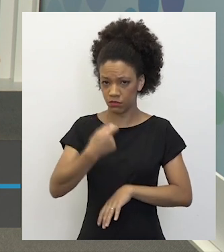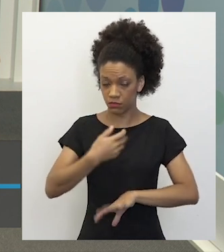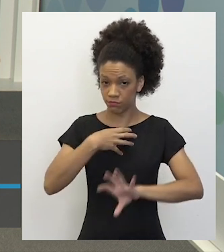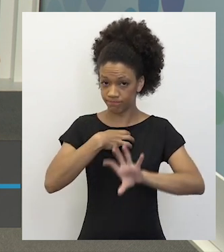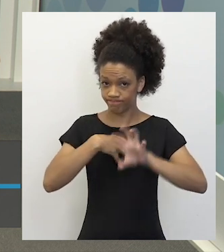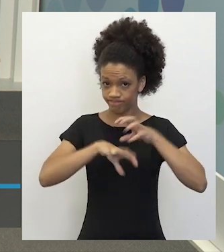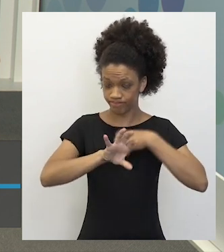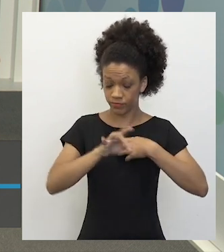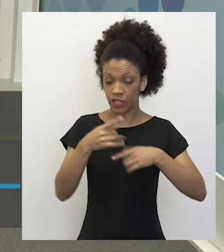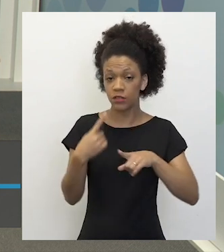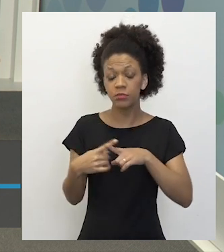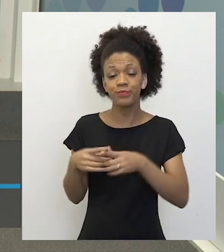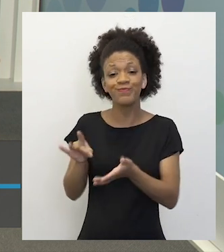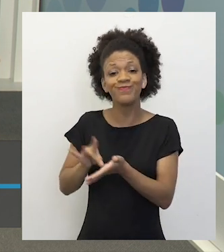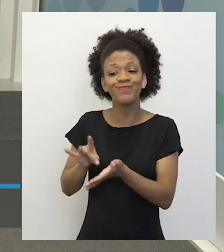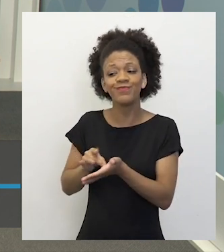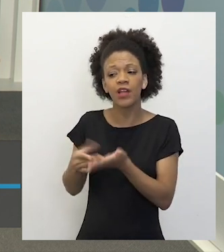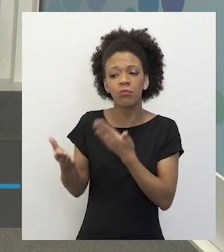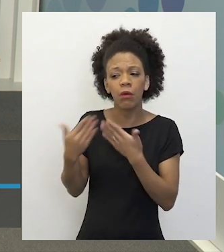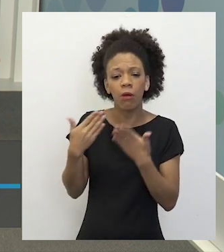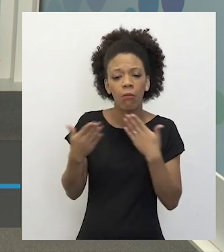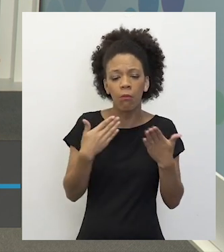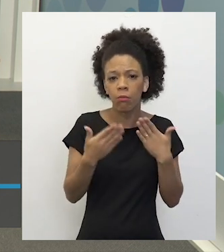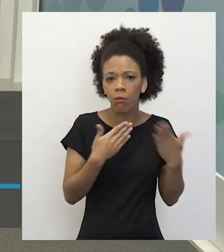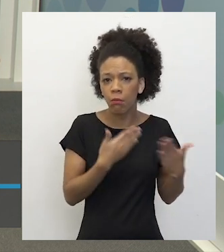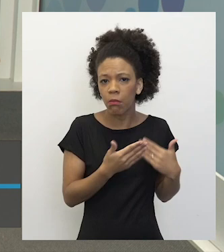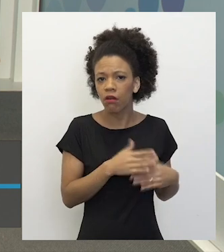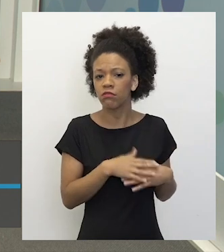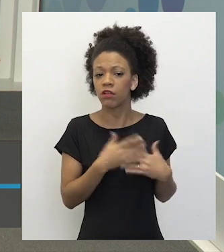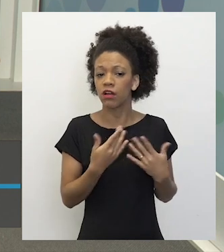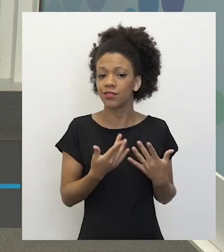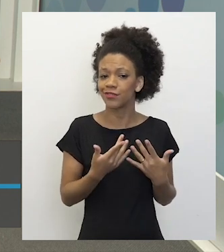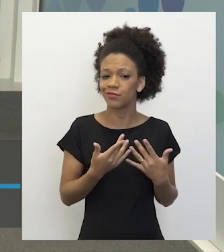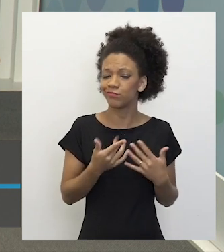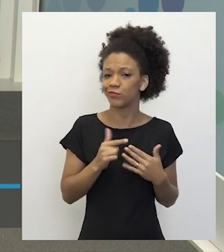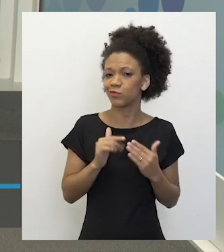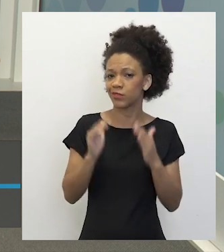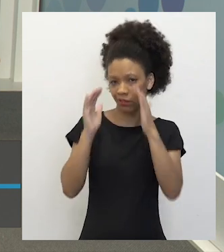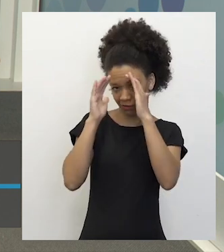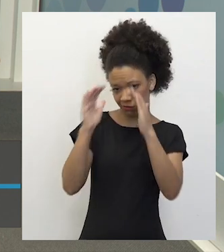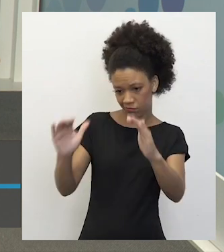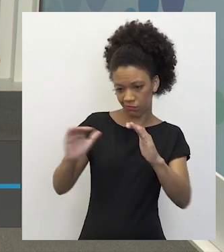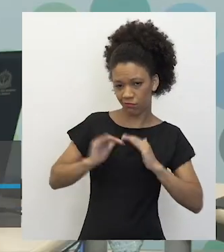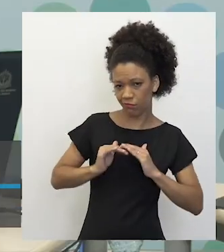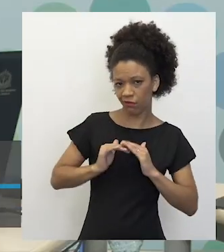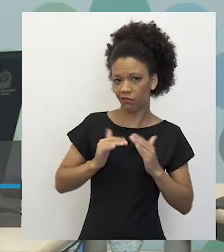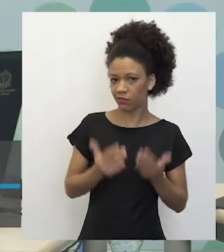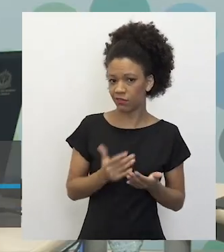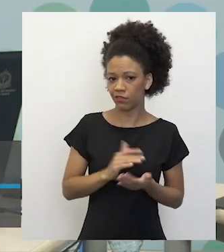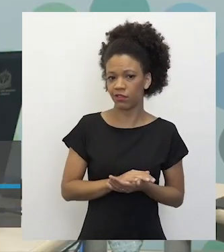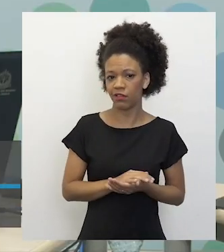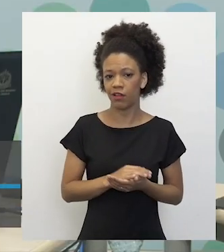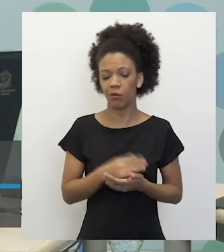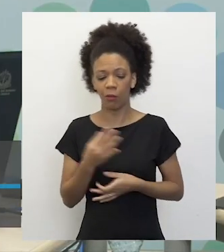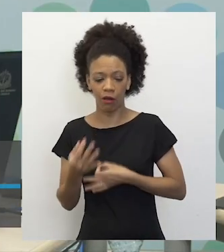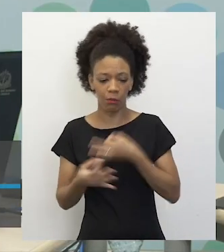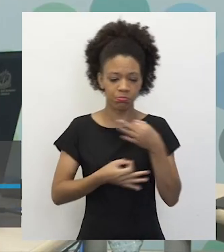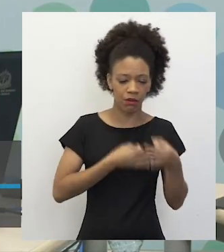eles, na verdade, eles ficam discutindo. Então, eles meio que não se respeitam, né? Porque um fica... um argumento, o